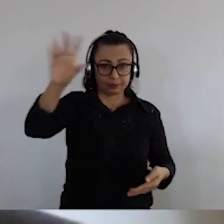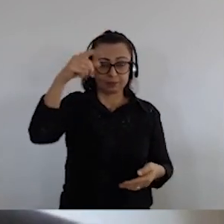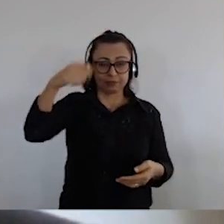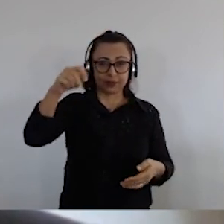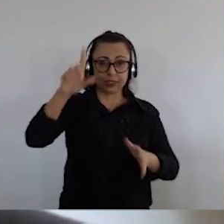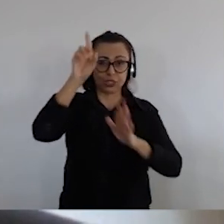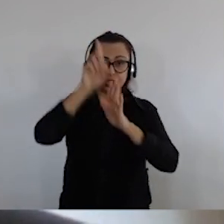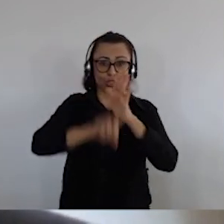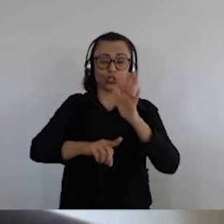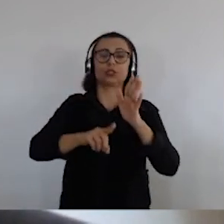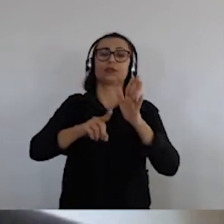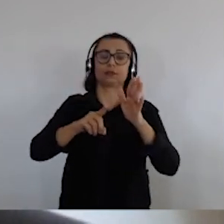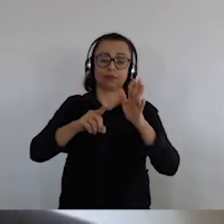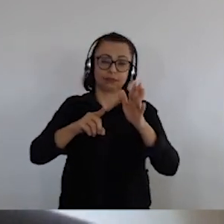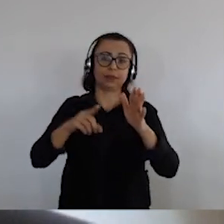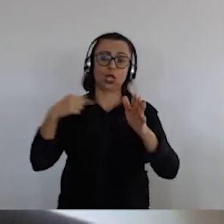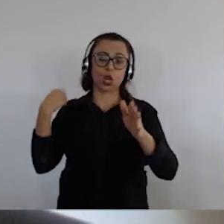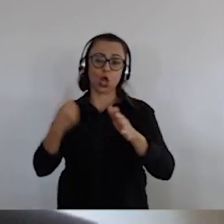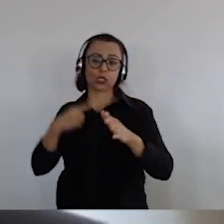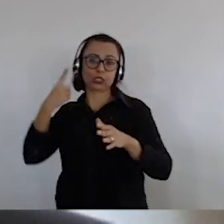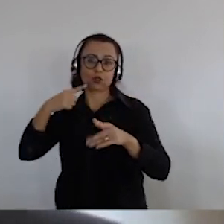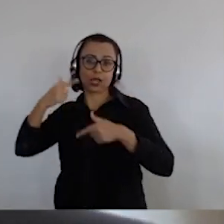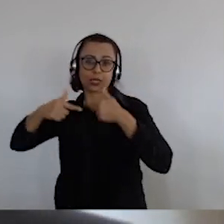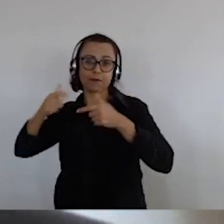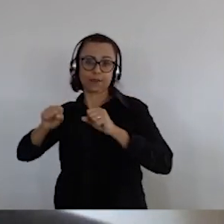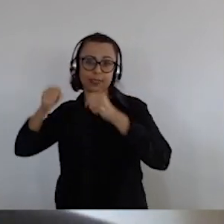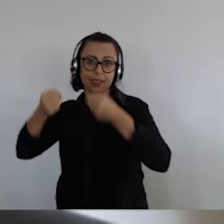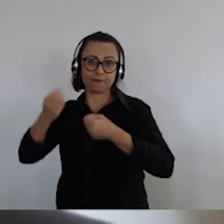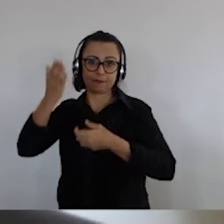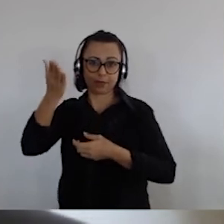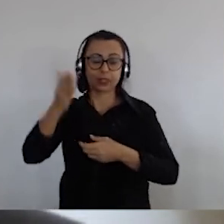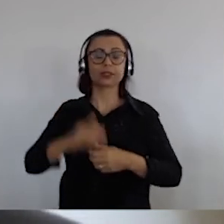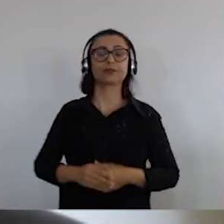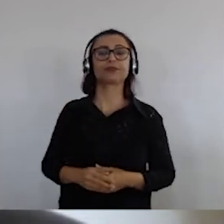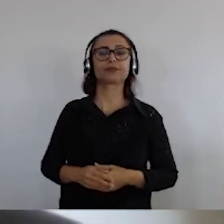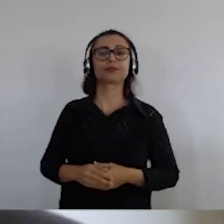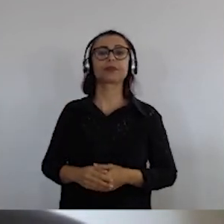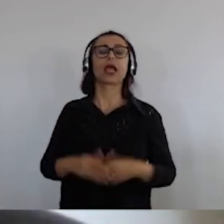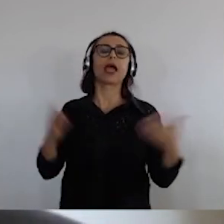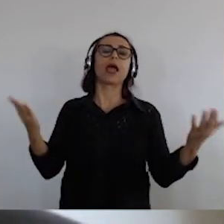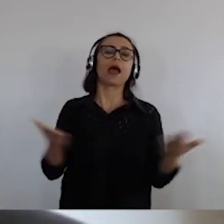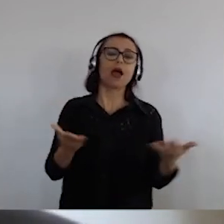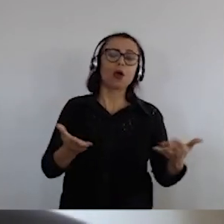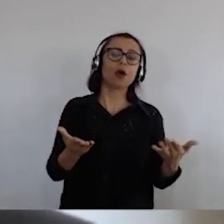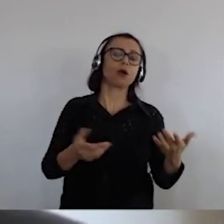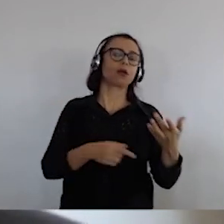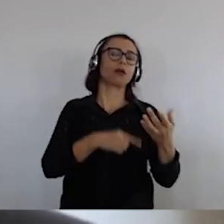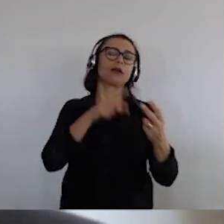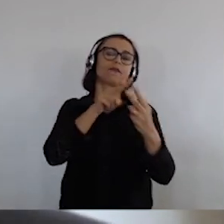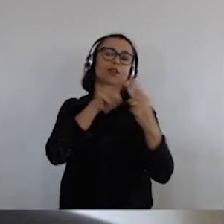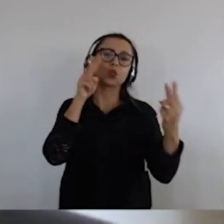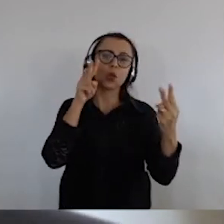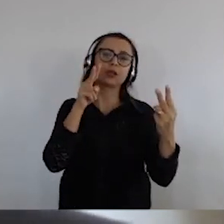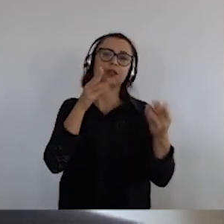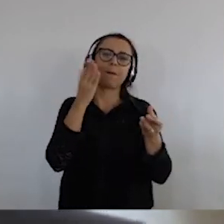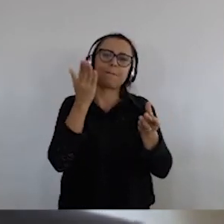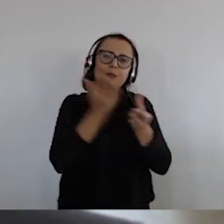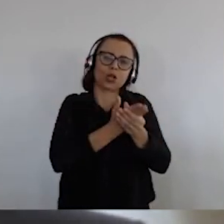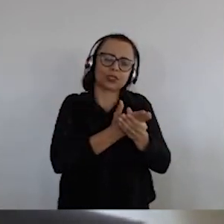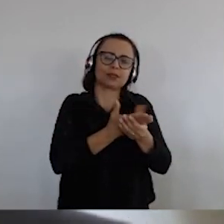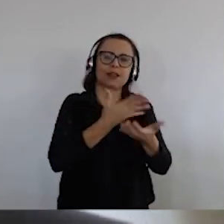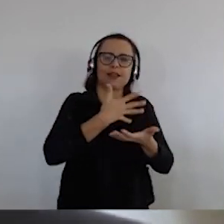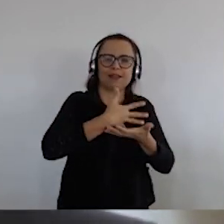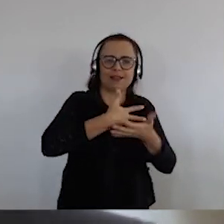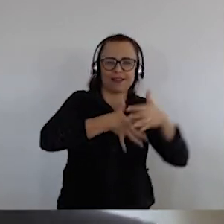seus direitos trabalhados por nós, advogados, e a virtualização dos processos, que, embora tenha